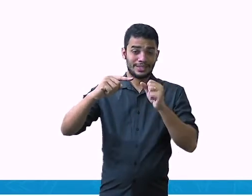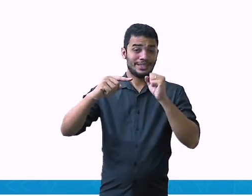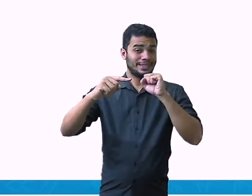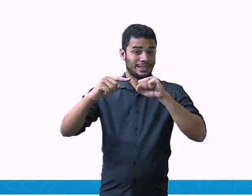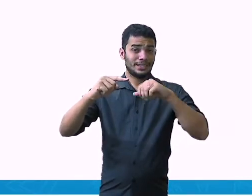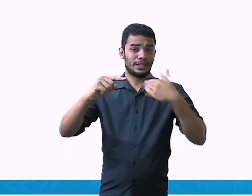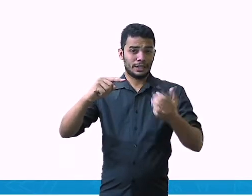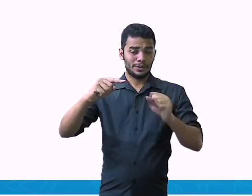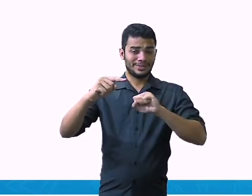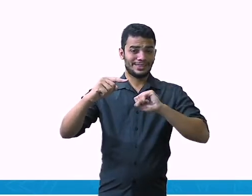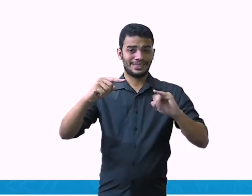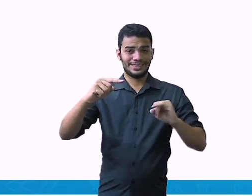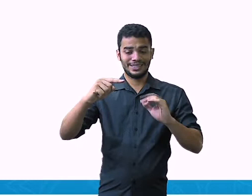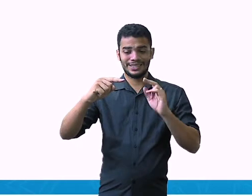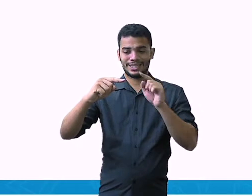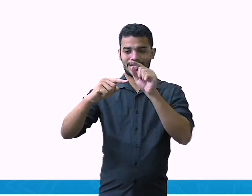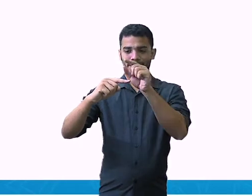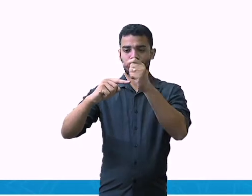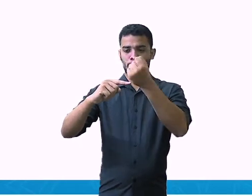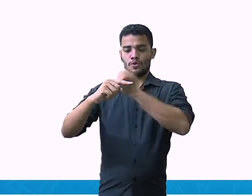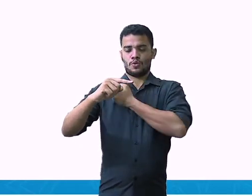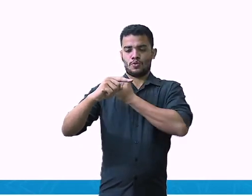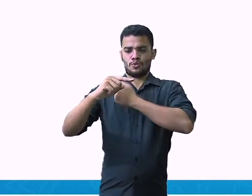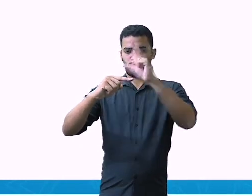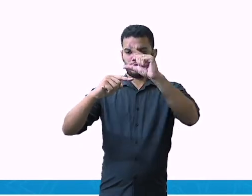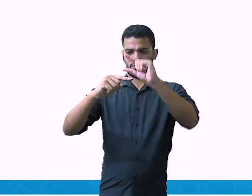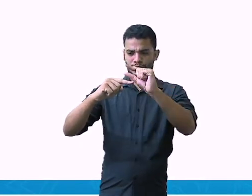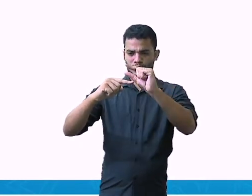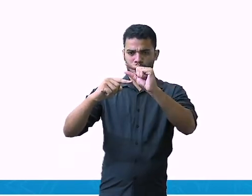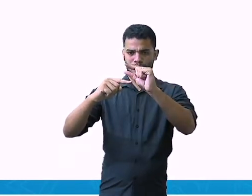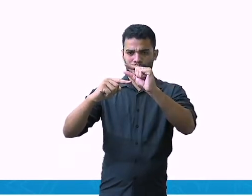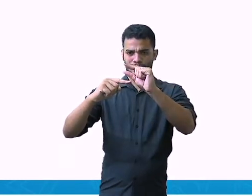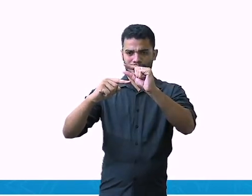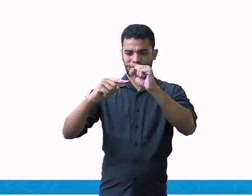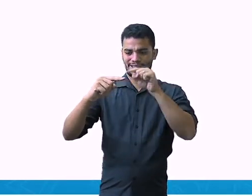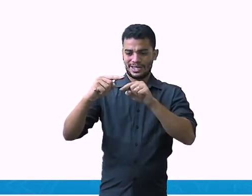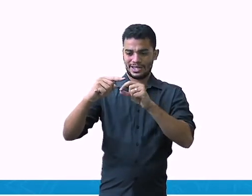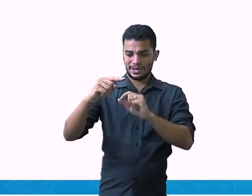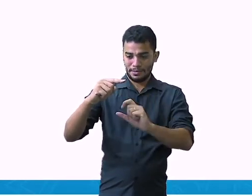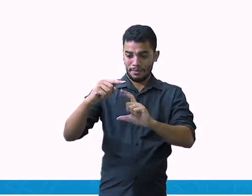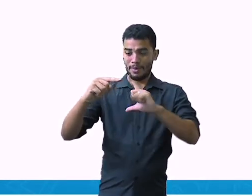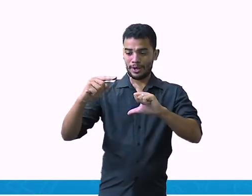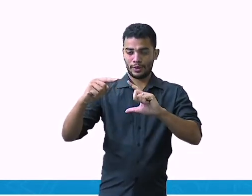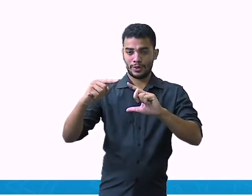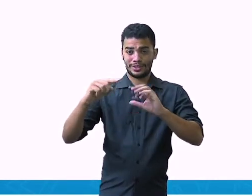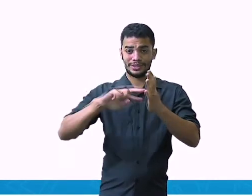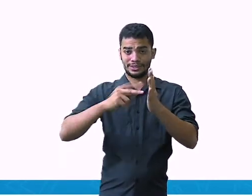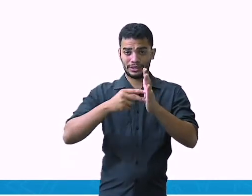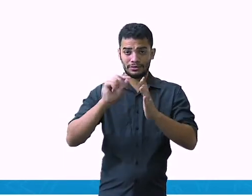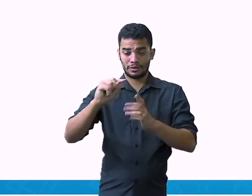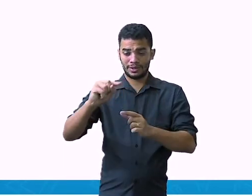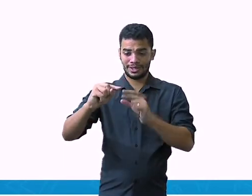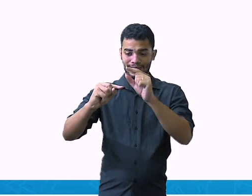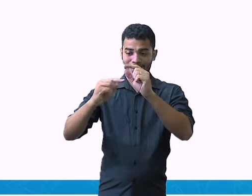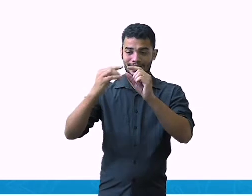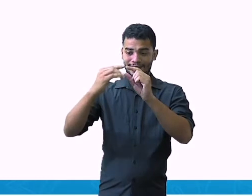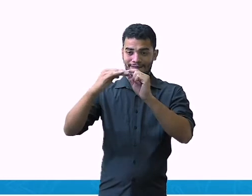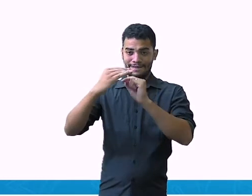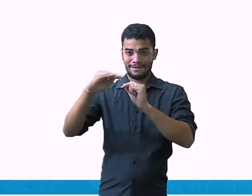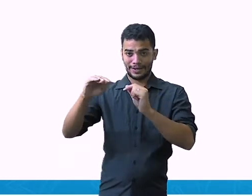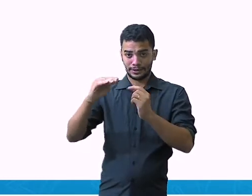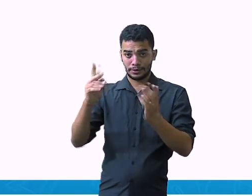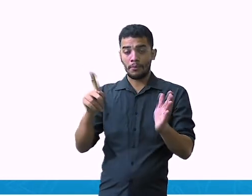menor que o denominador, eu chamo de fração própria. Frações desse tipo são chamadas de frações